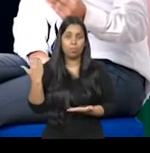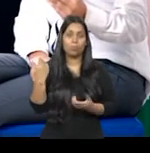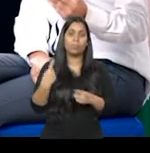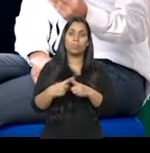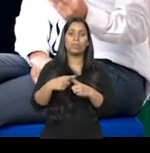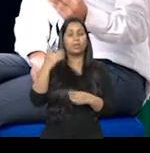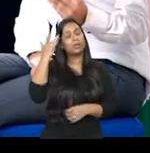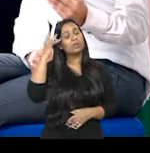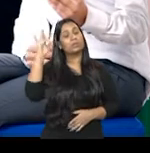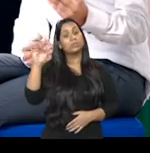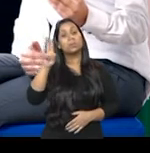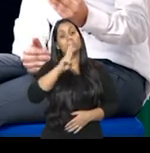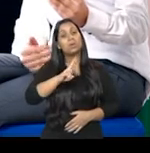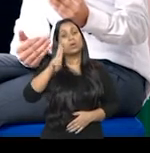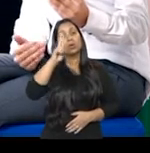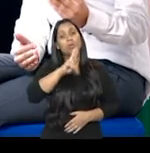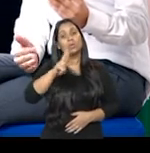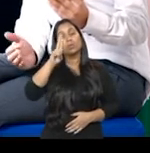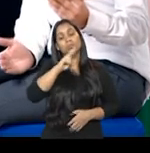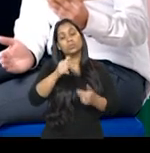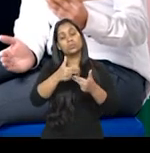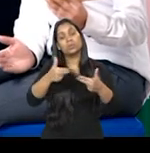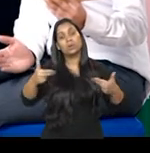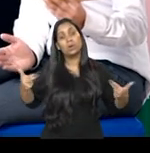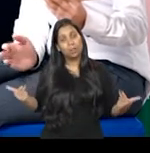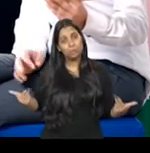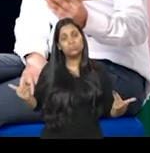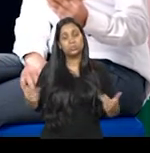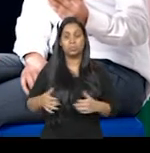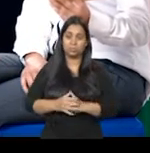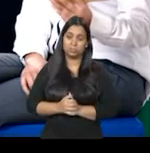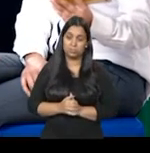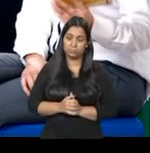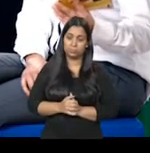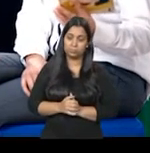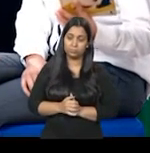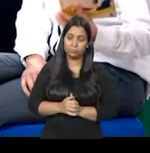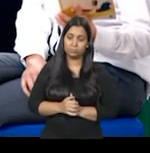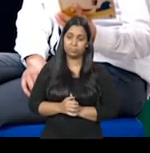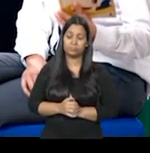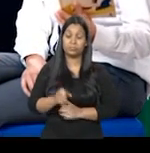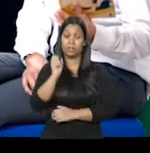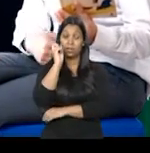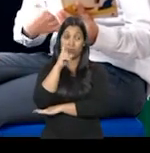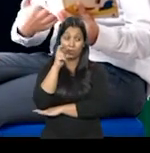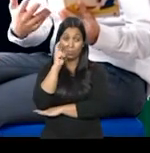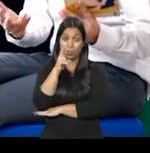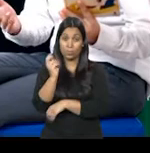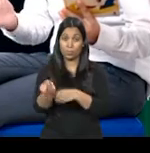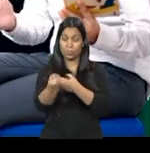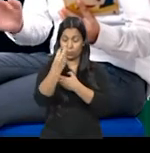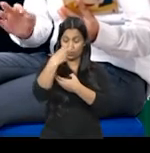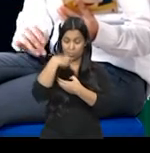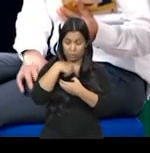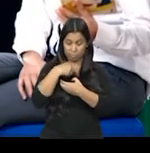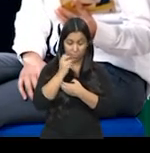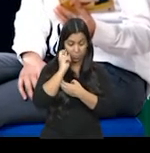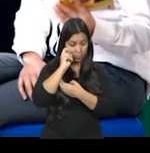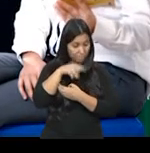sabido usar as coisas com a graça gratuita do em vão. É que olhei demais para dentro